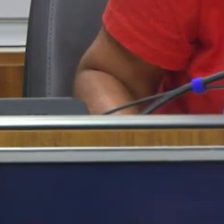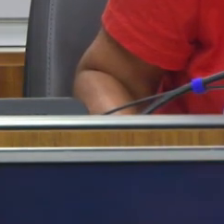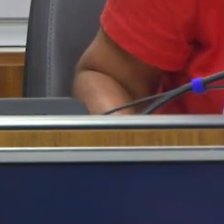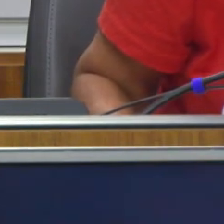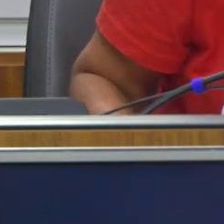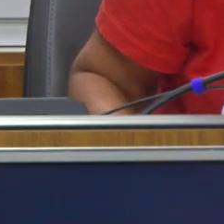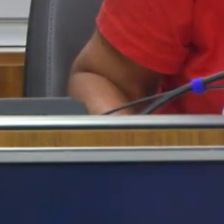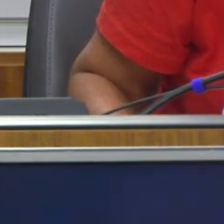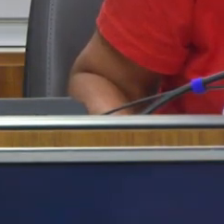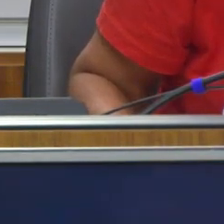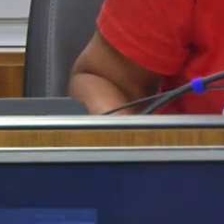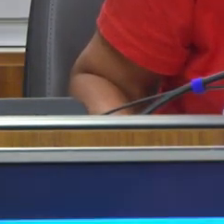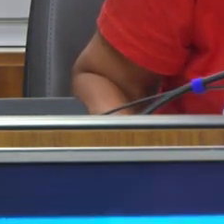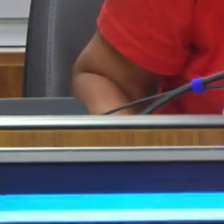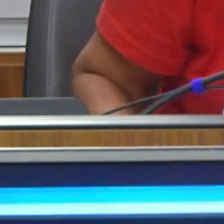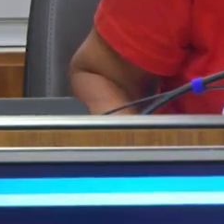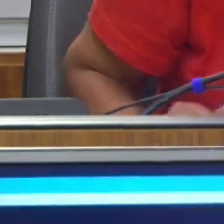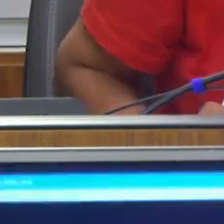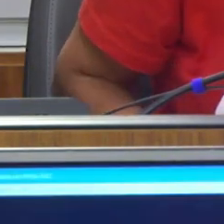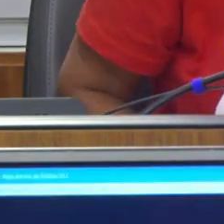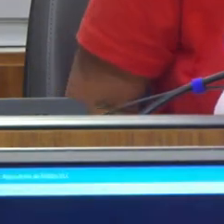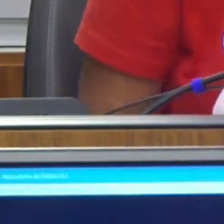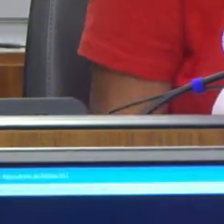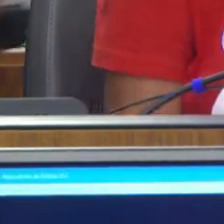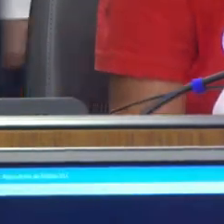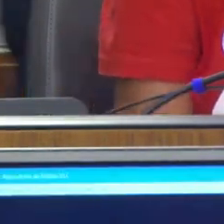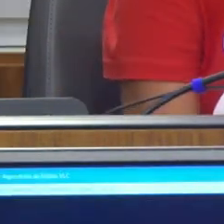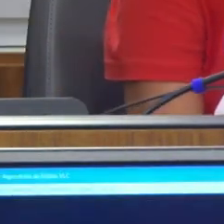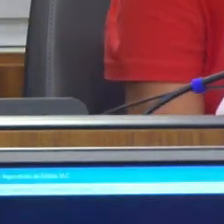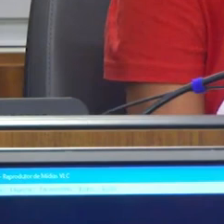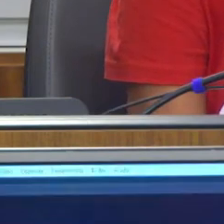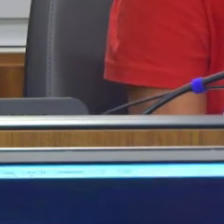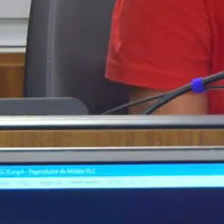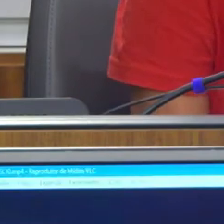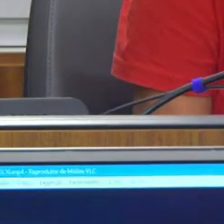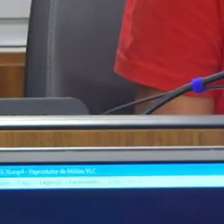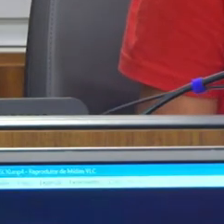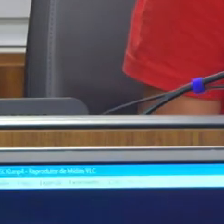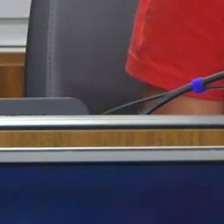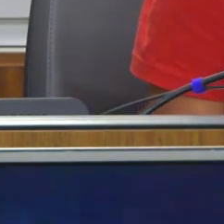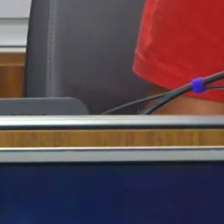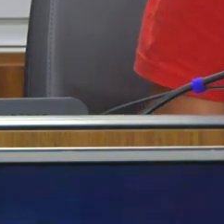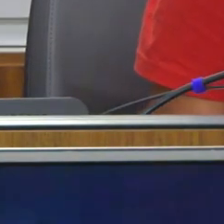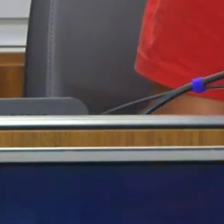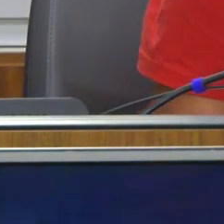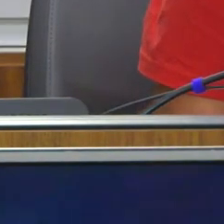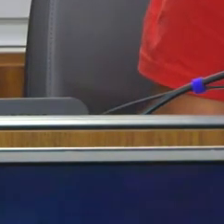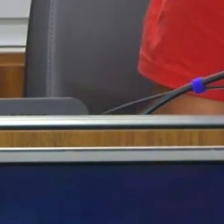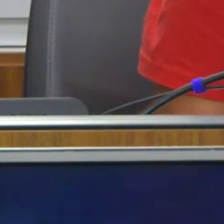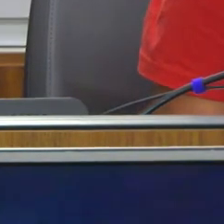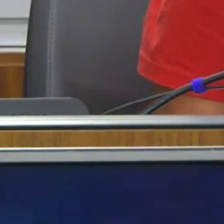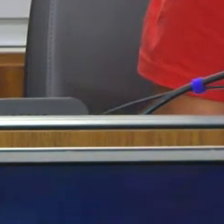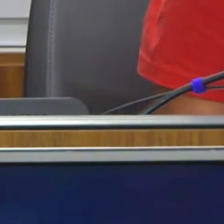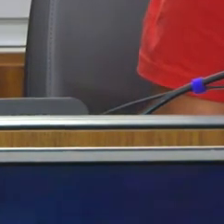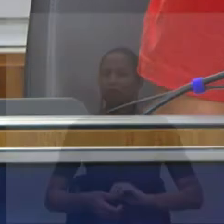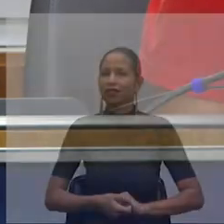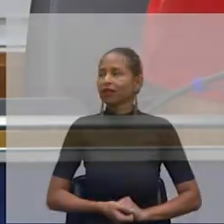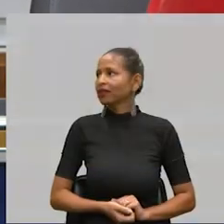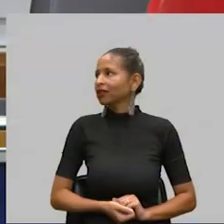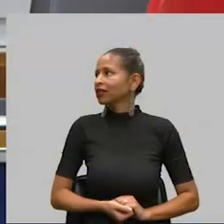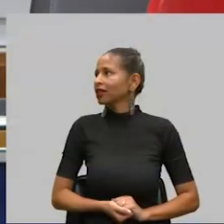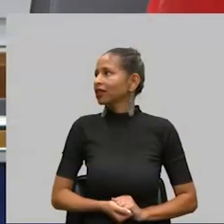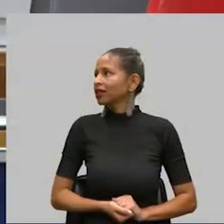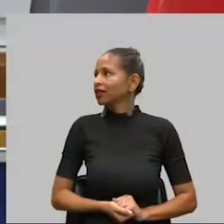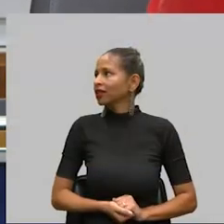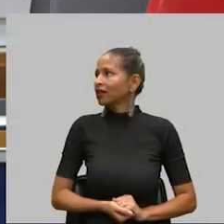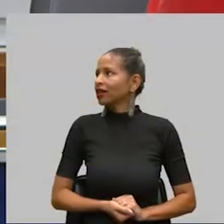pouco e aí depois eu falo Bem brevemente porque eu sei que o povo da roça gosta de almoçar cedo e e já deve estar todo